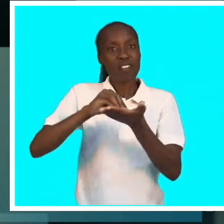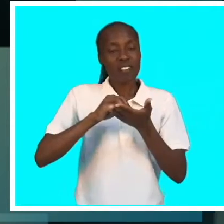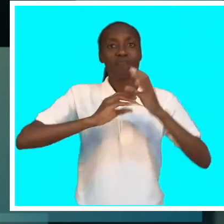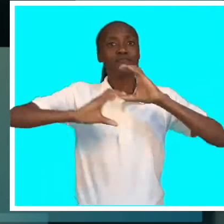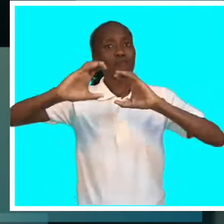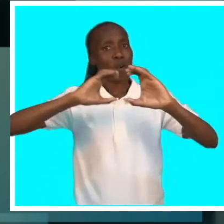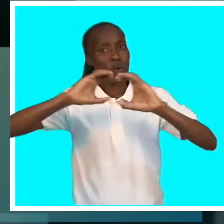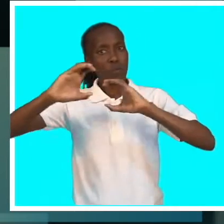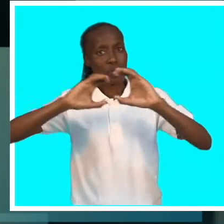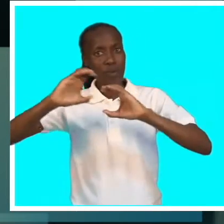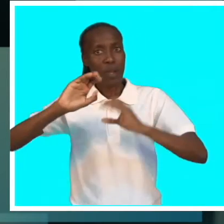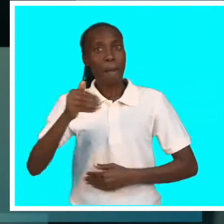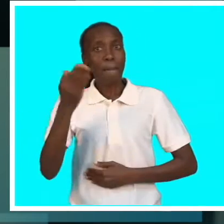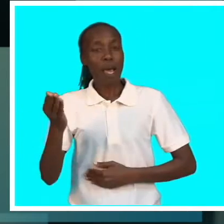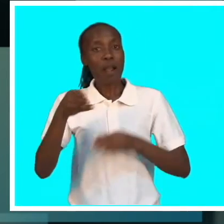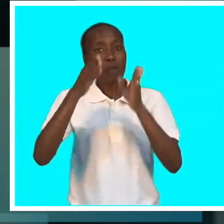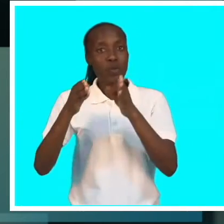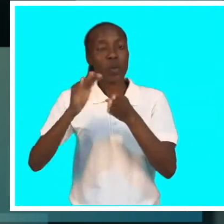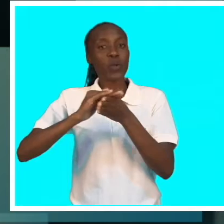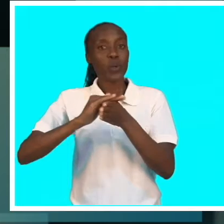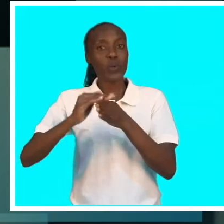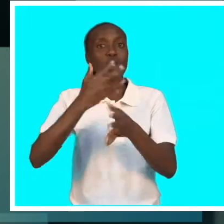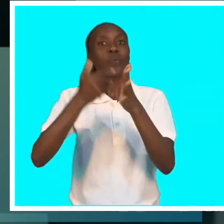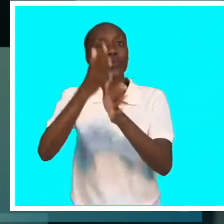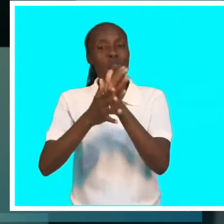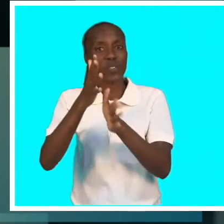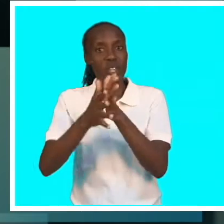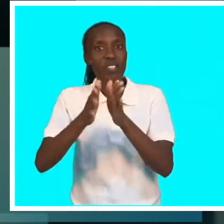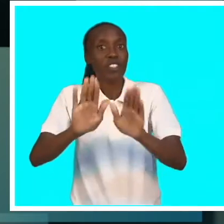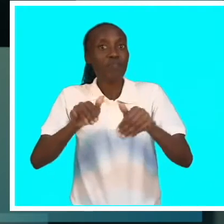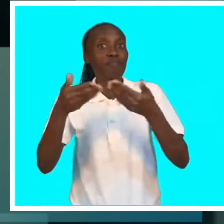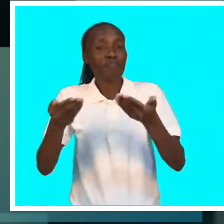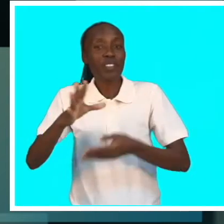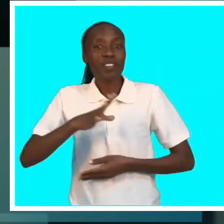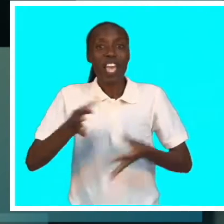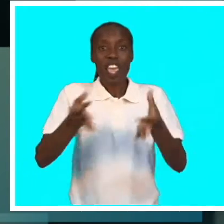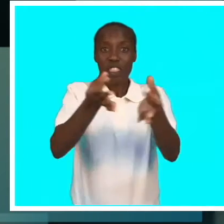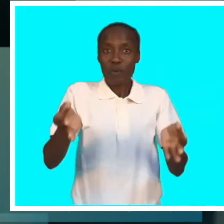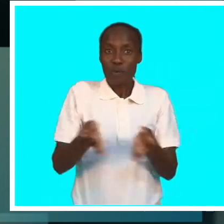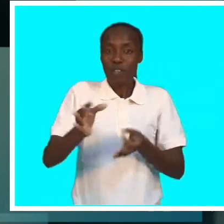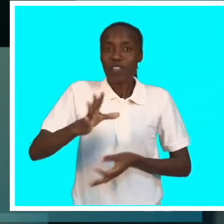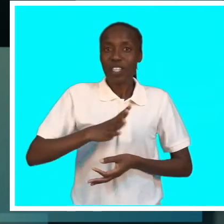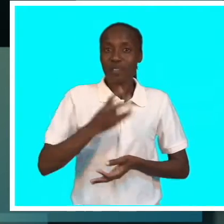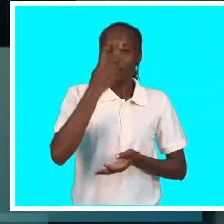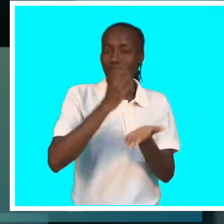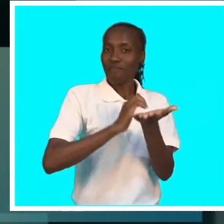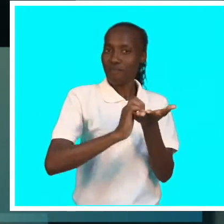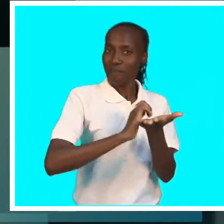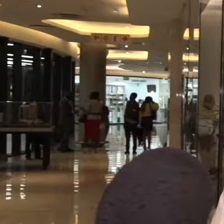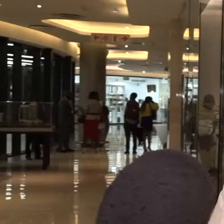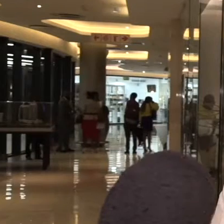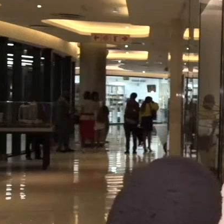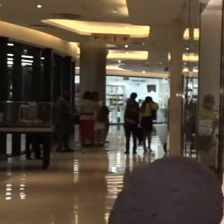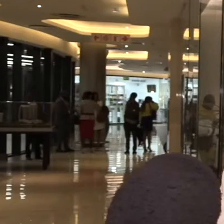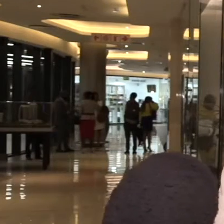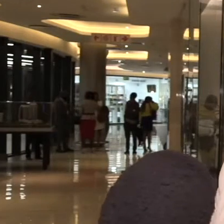acessibilidade na comunicação para pessoas que usam língua de sinais. Há documentos escritos em braille.